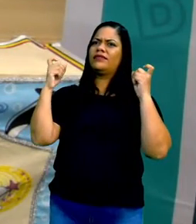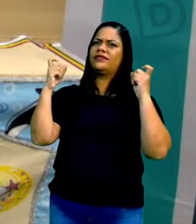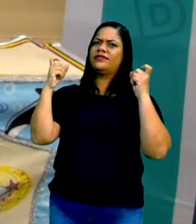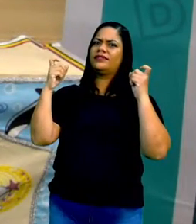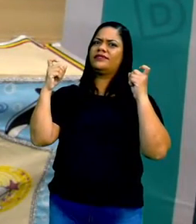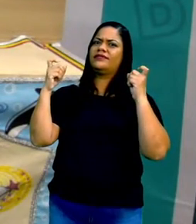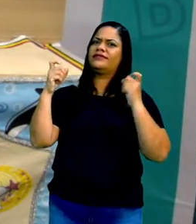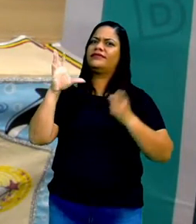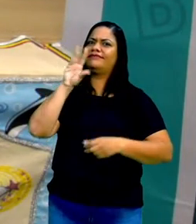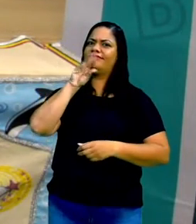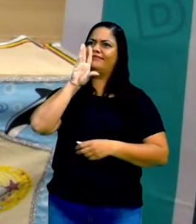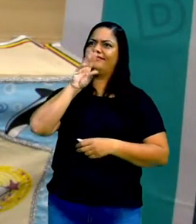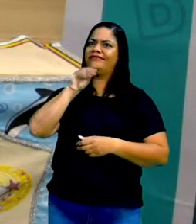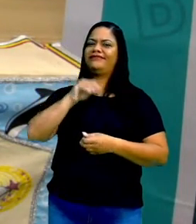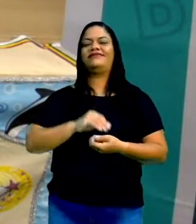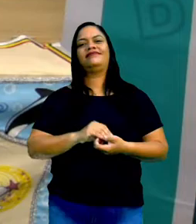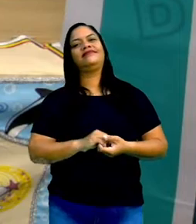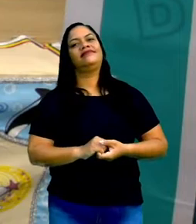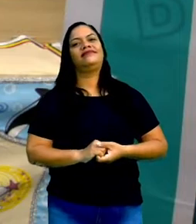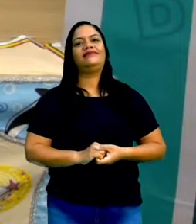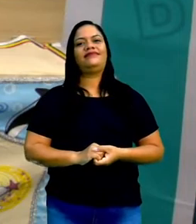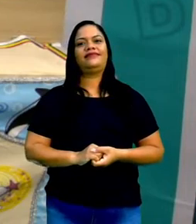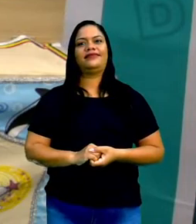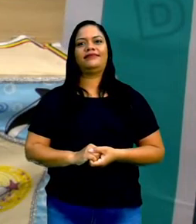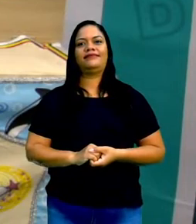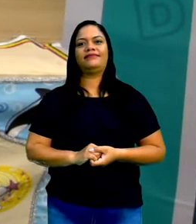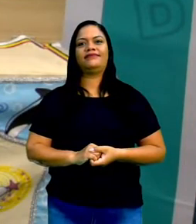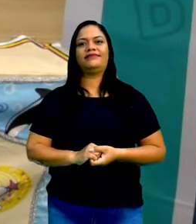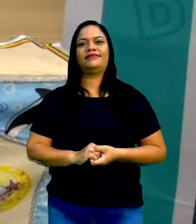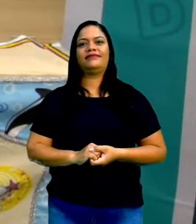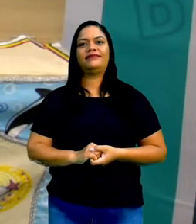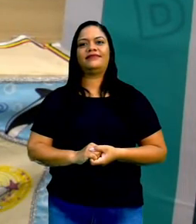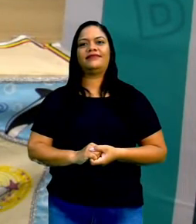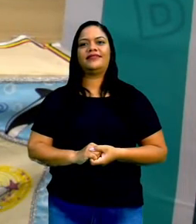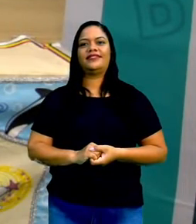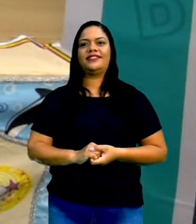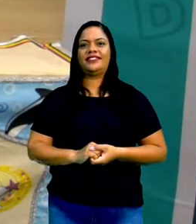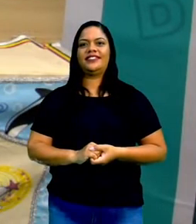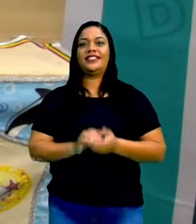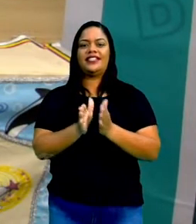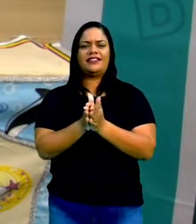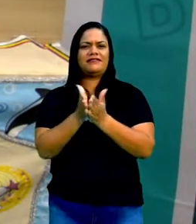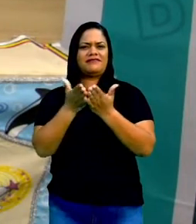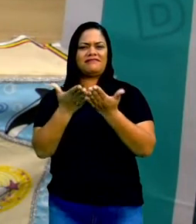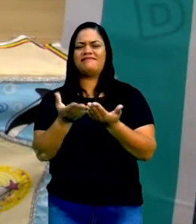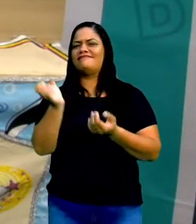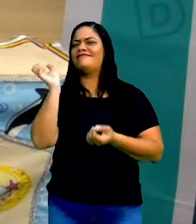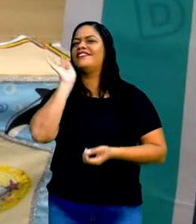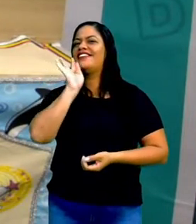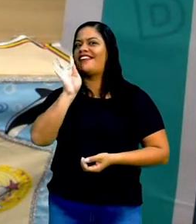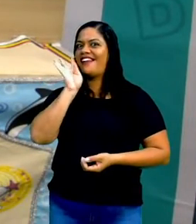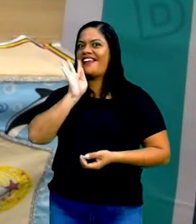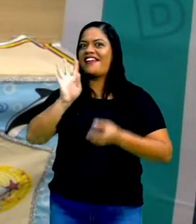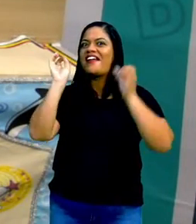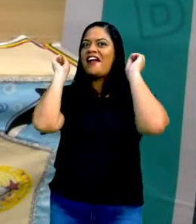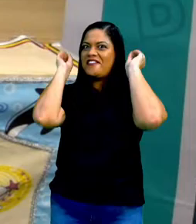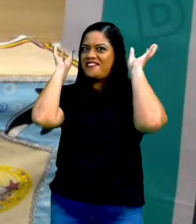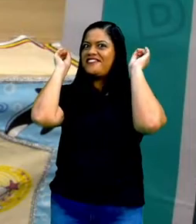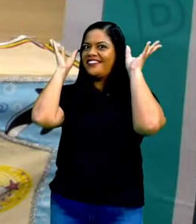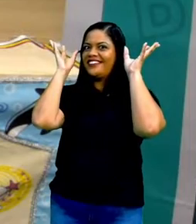barulhento! Isso mesmo! Gente, ó... Esse livro aqui é tão legal,